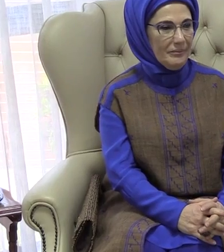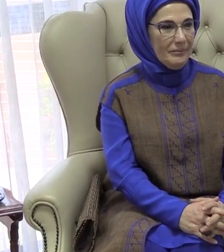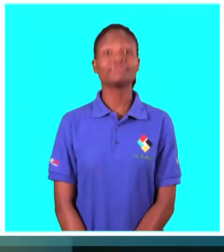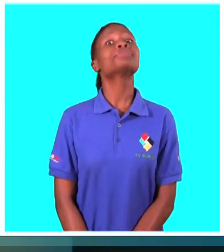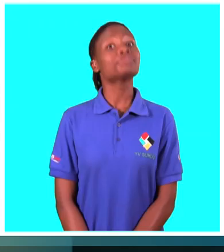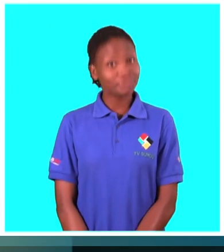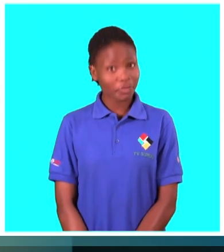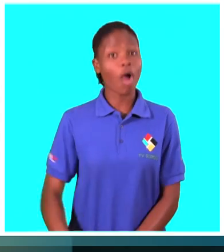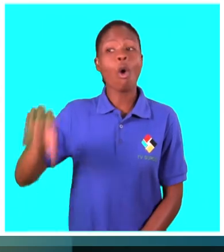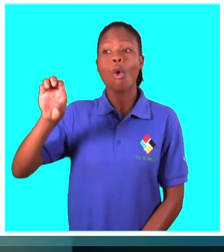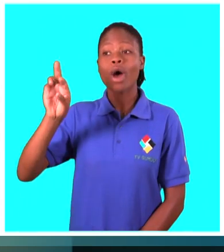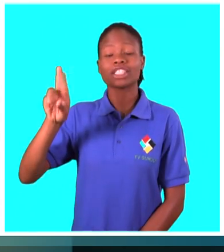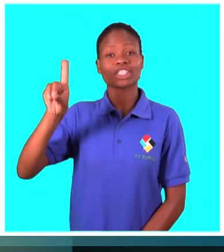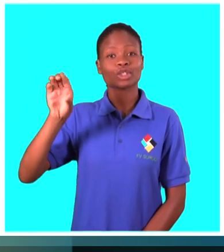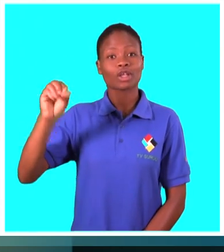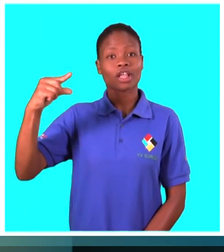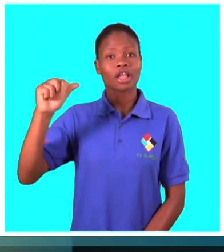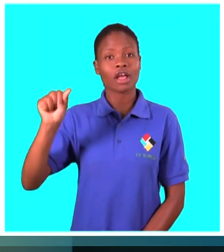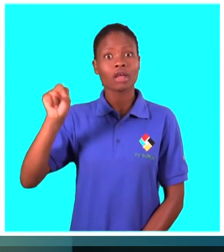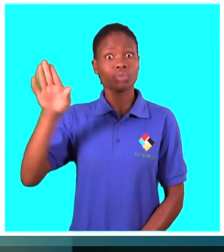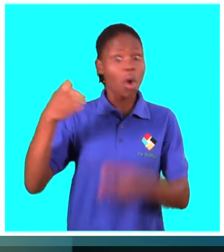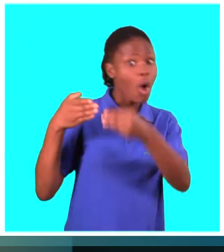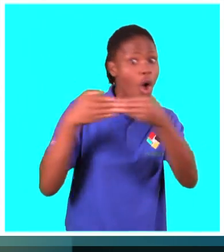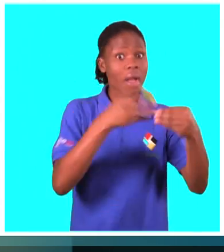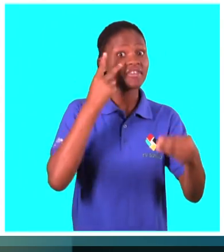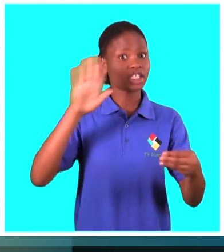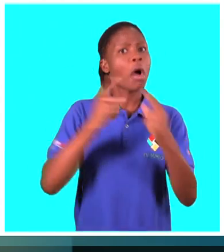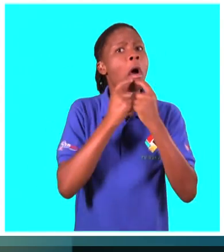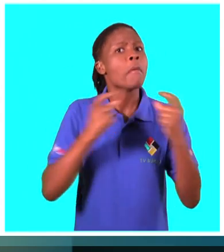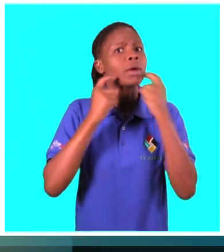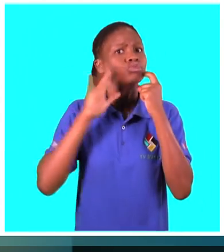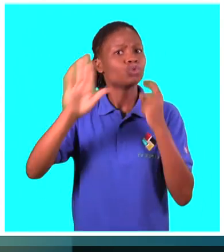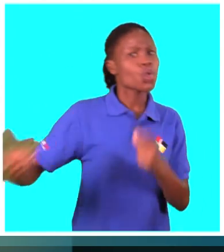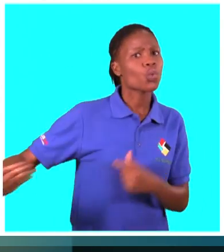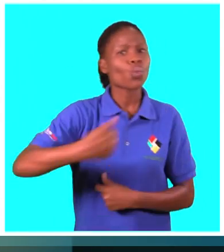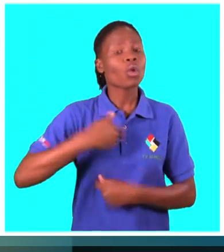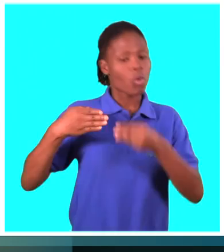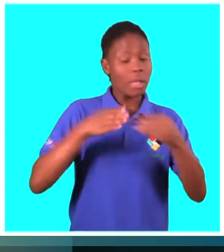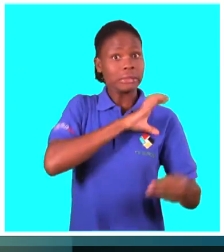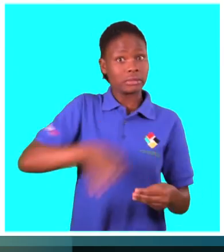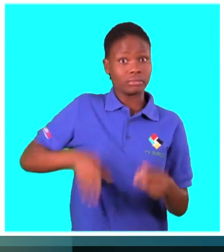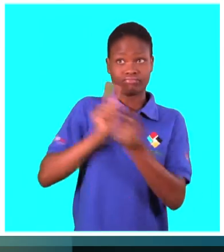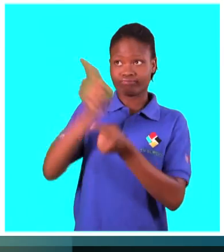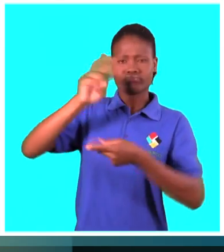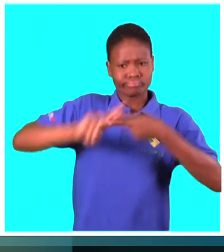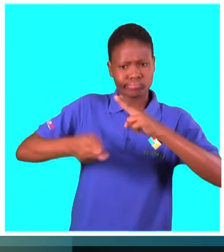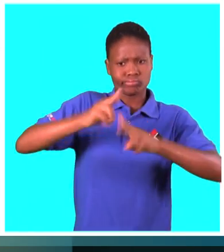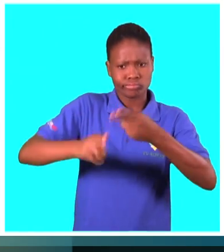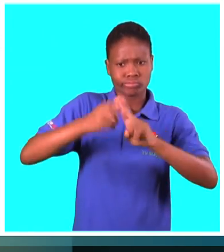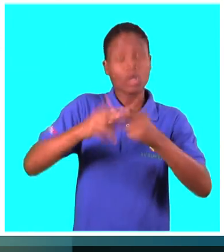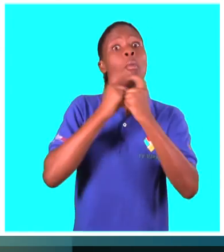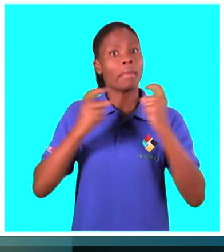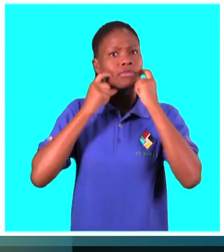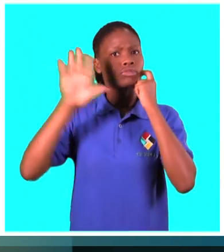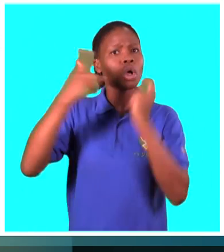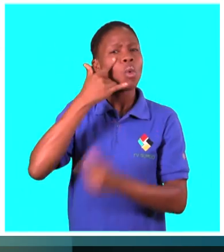pelo seu marido, o chefe de Estado turco, que também manteve um encontro com o presidente da República de Moçambique, Filipe Nus.